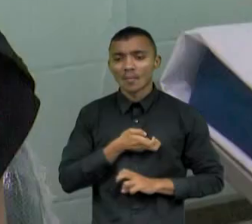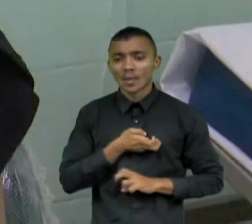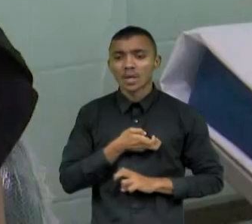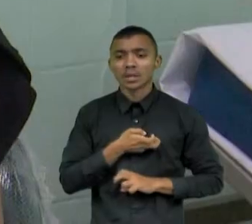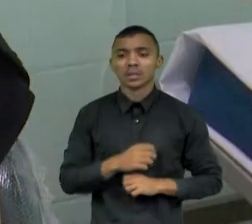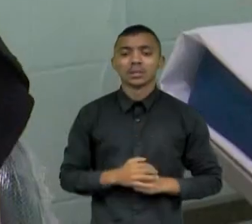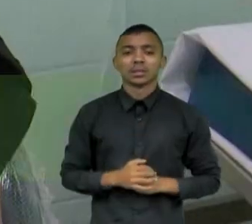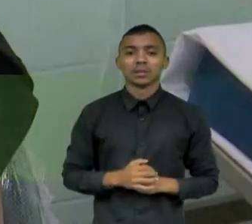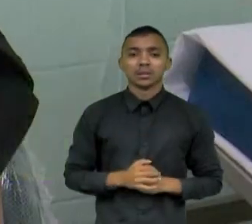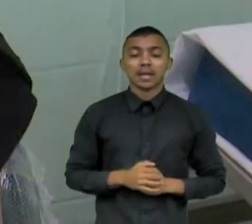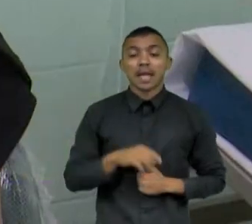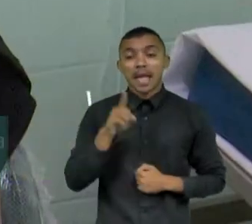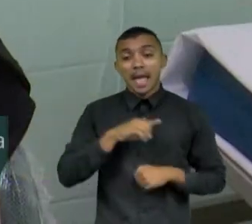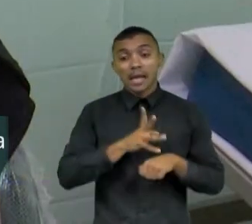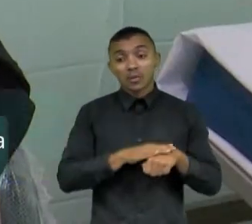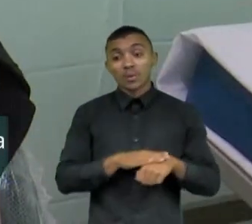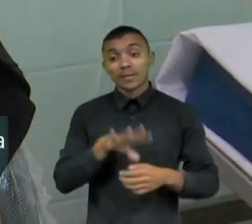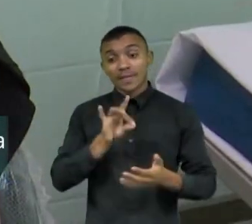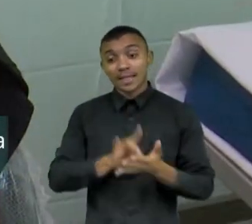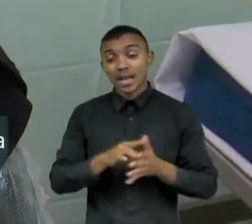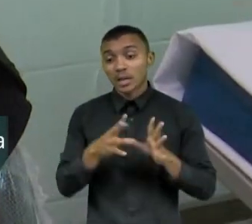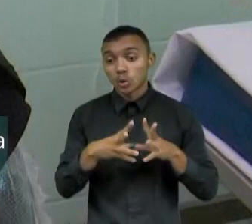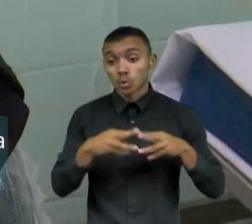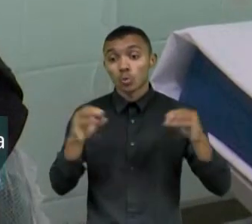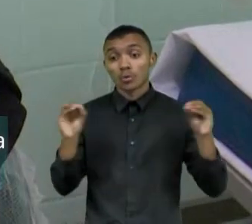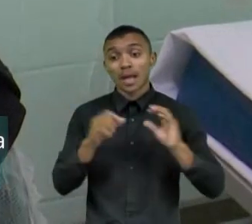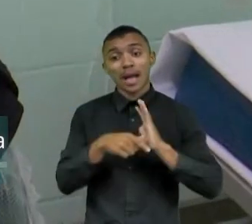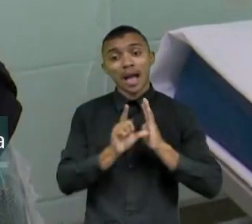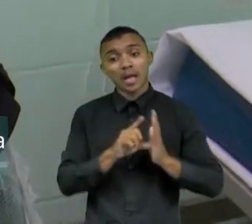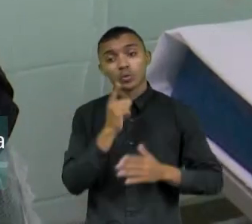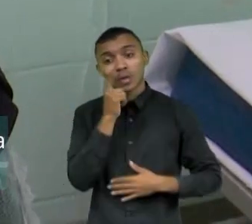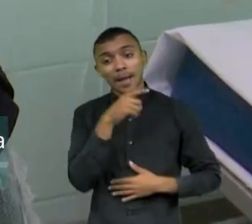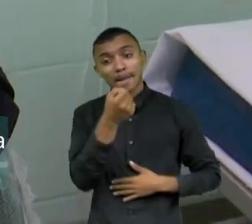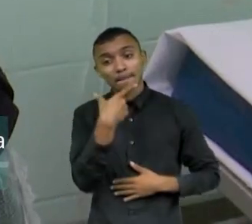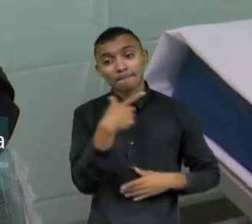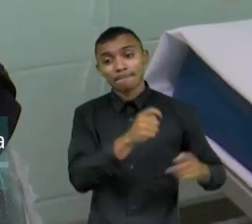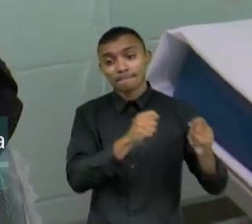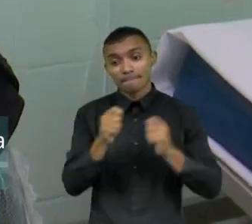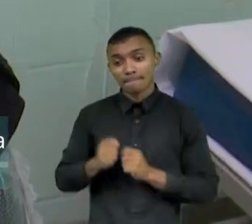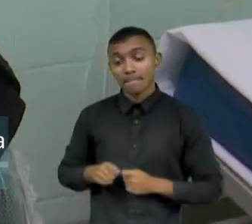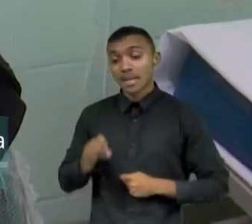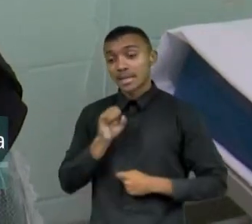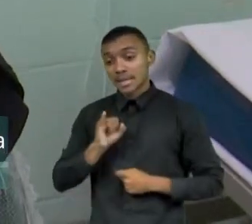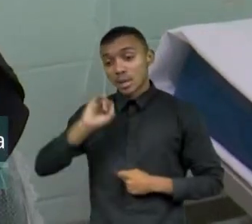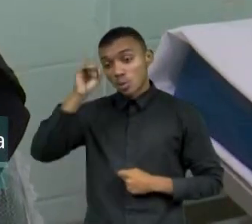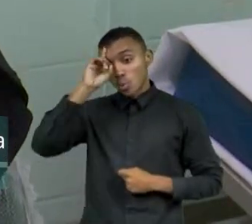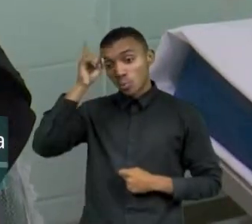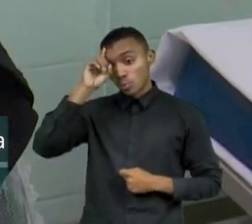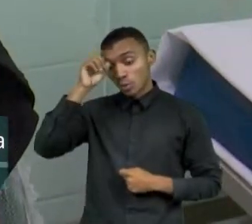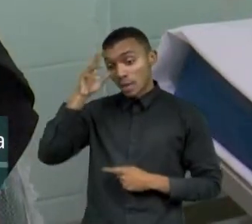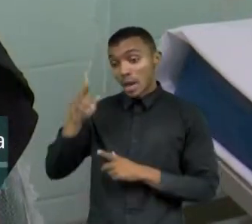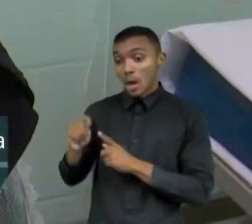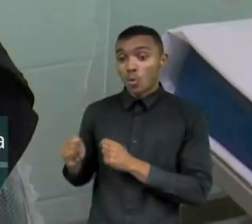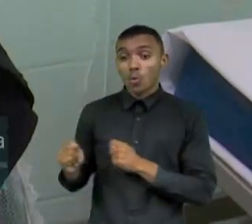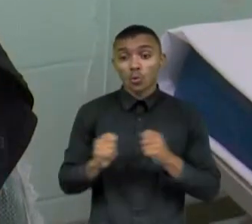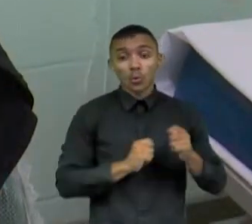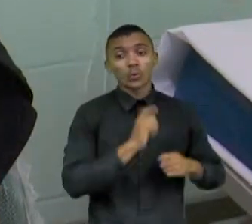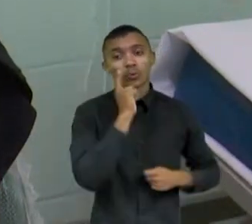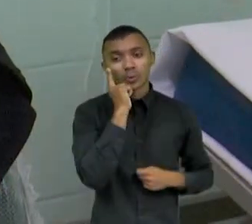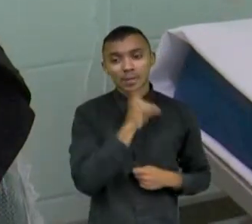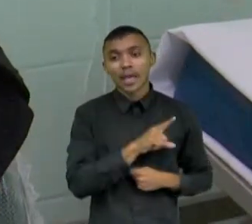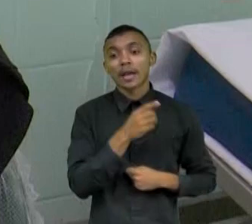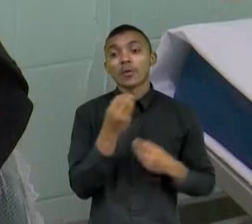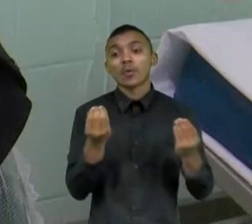infertilidade. É uma doença que não tem cura, mas existe um controle. Cada dia mais Esse controle ele pode ser